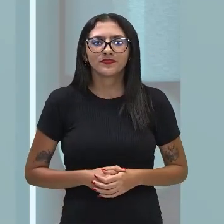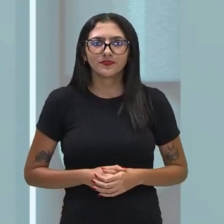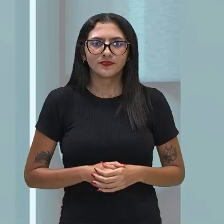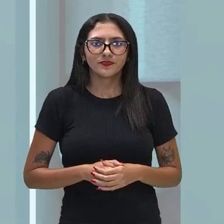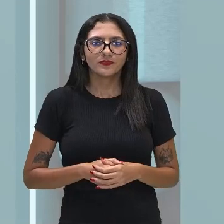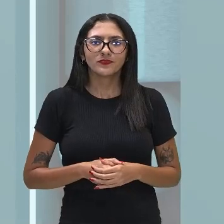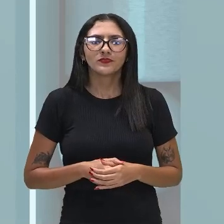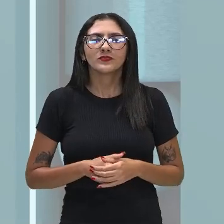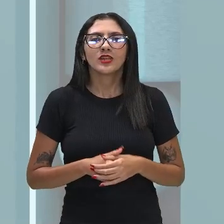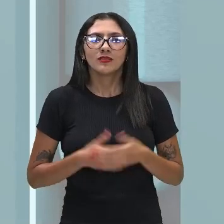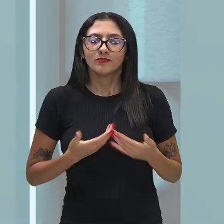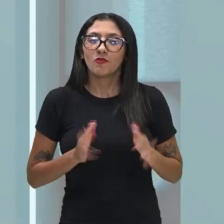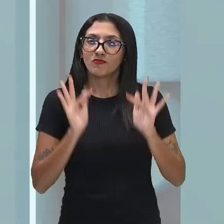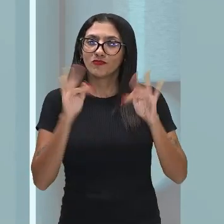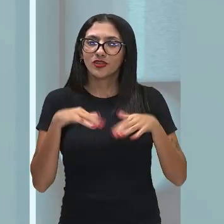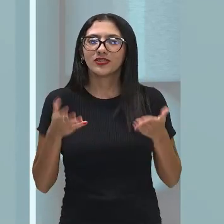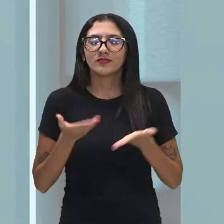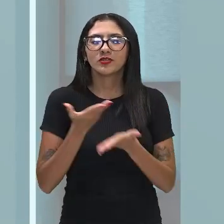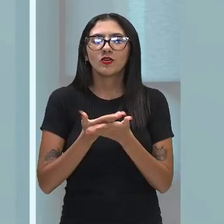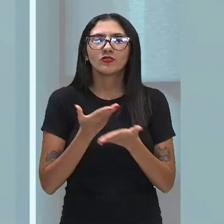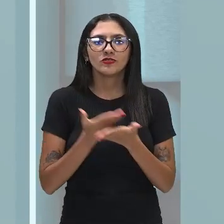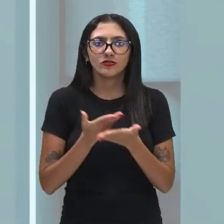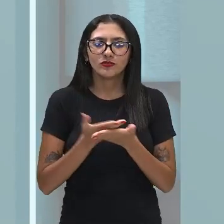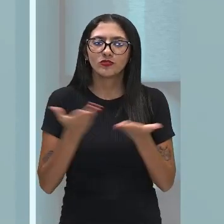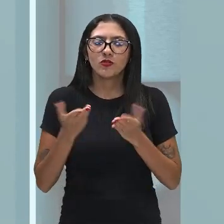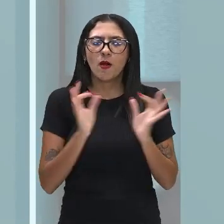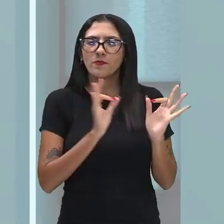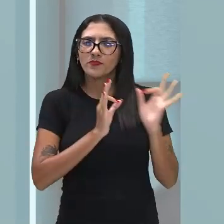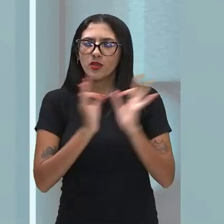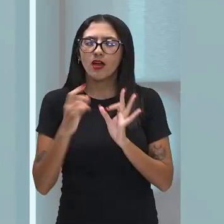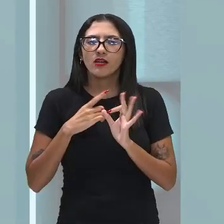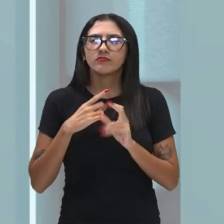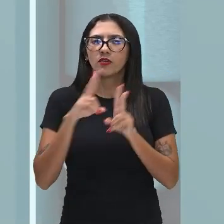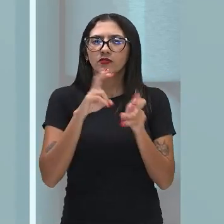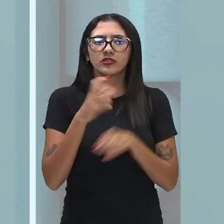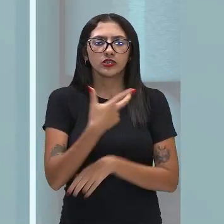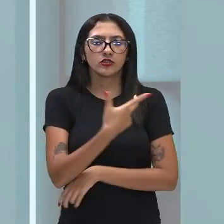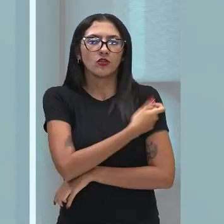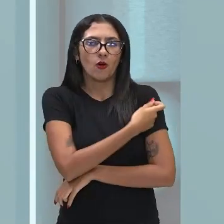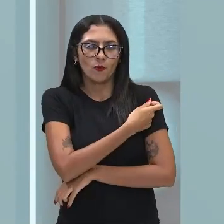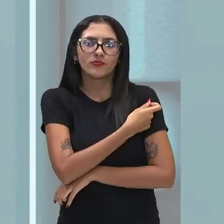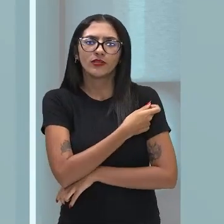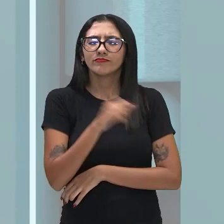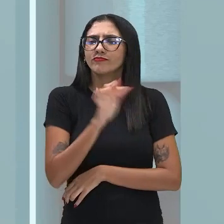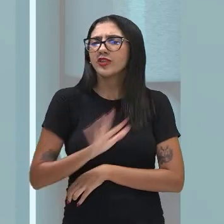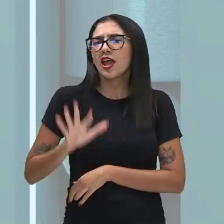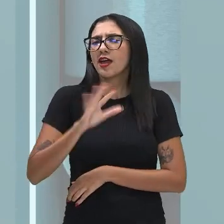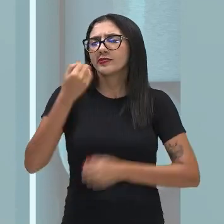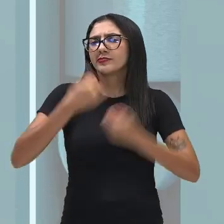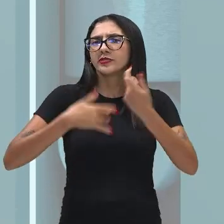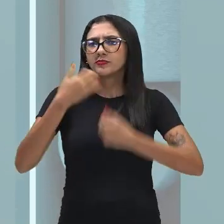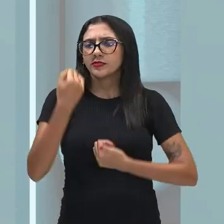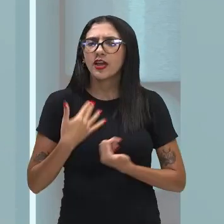Então, essa aí foi a nossa aula, né, relacionada a doping, de uma forma geral,